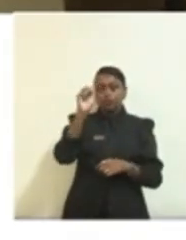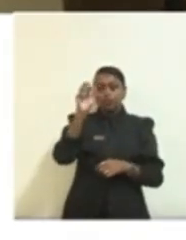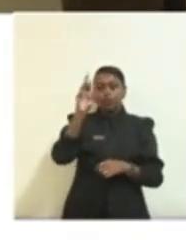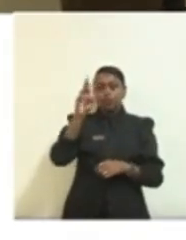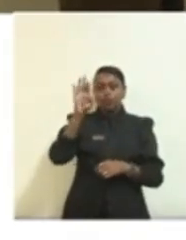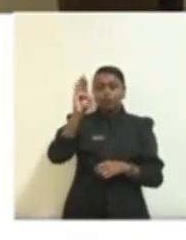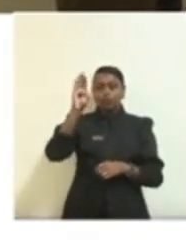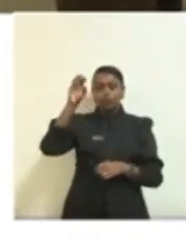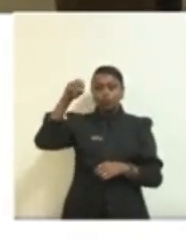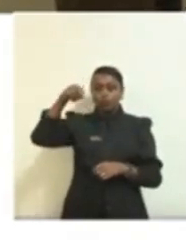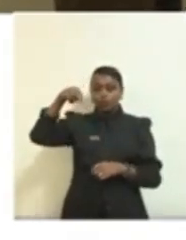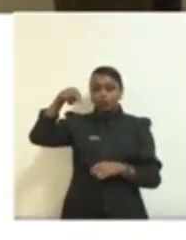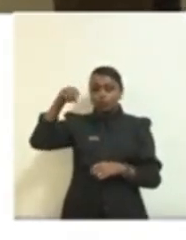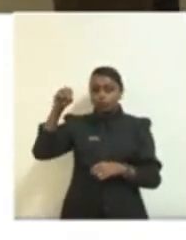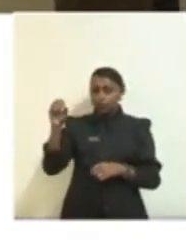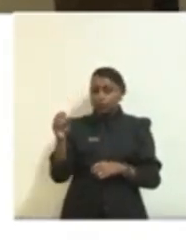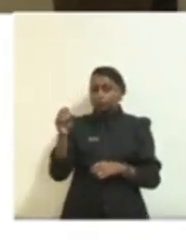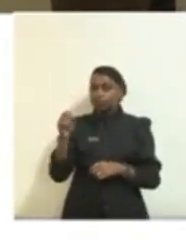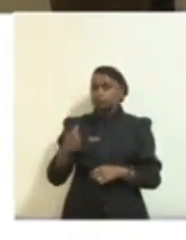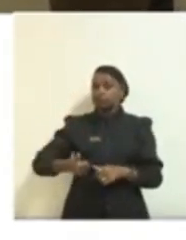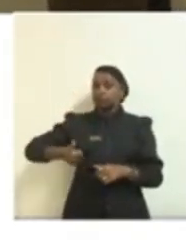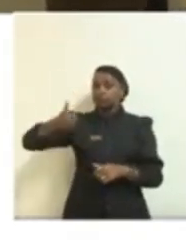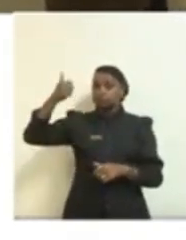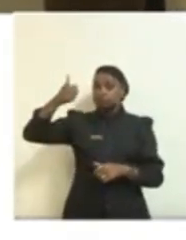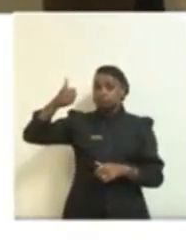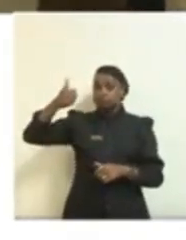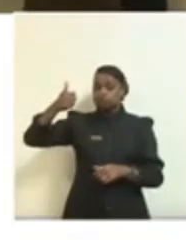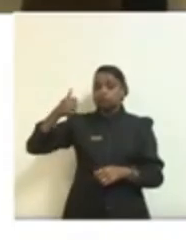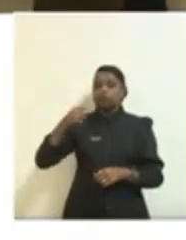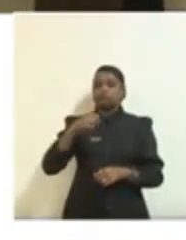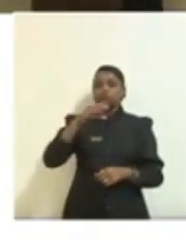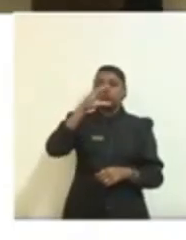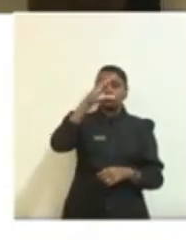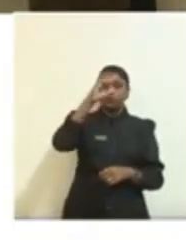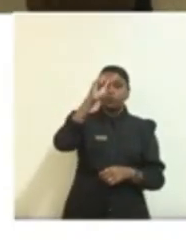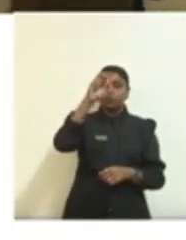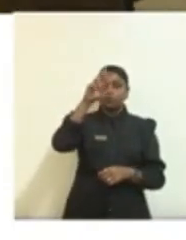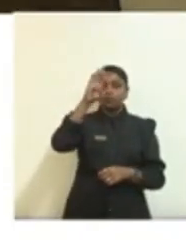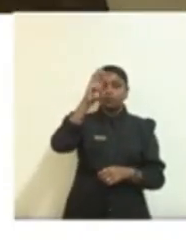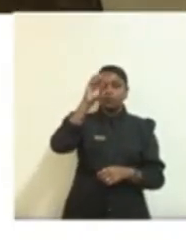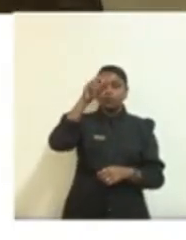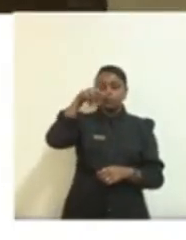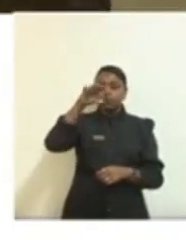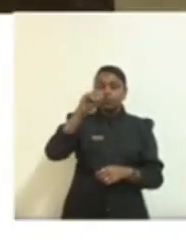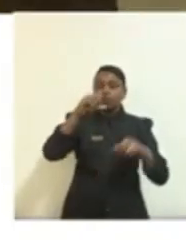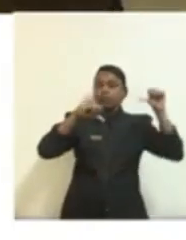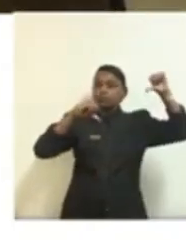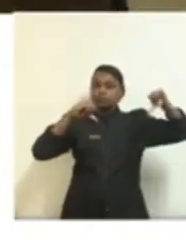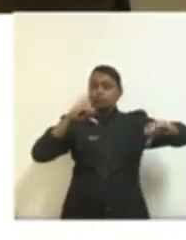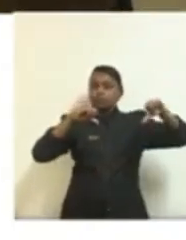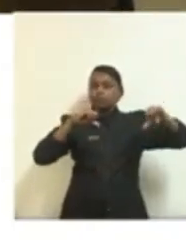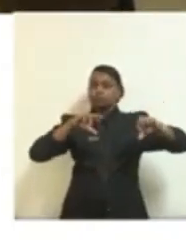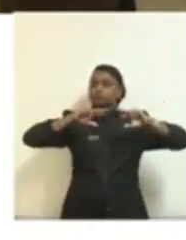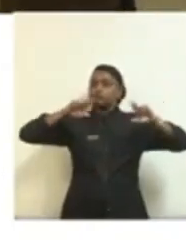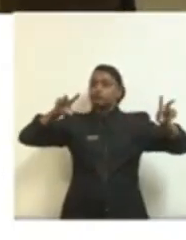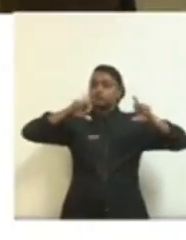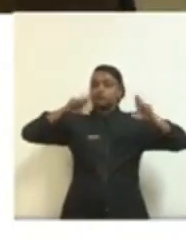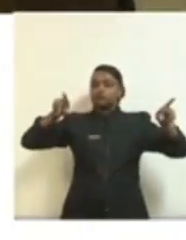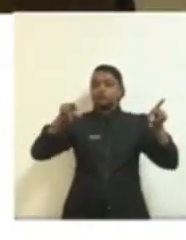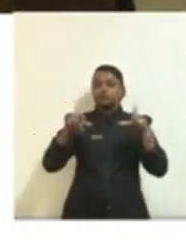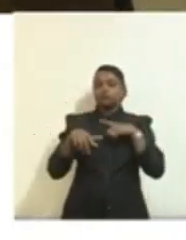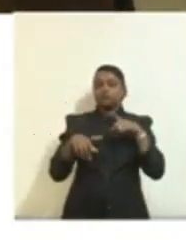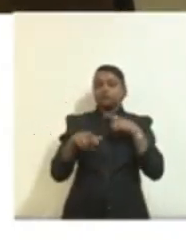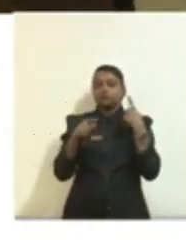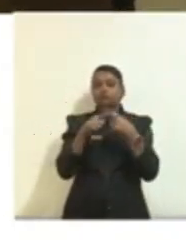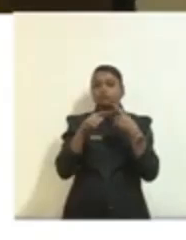balanço é negativo, ou seja, emitiu menos do que fixou, considerando as emissões de metano, que vem